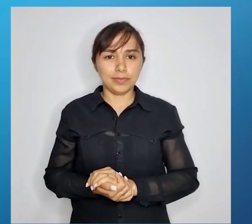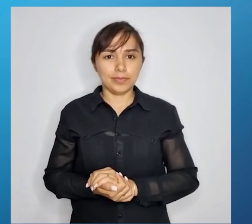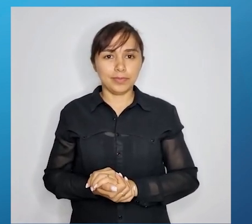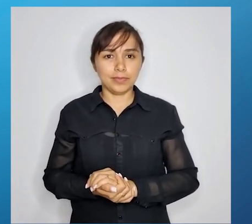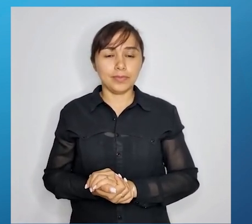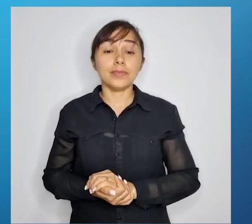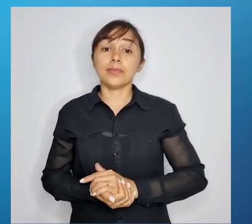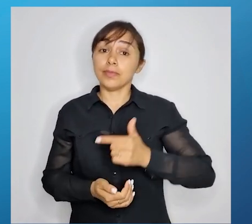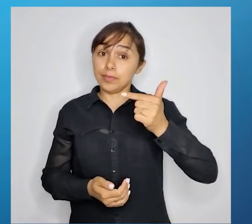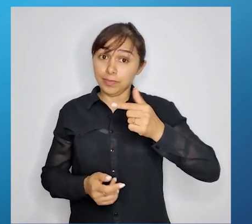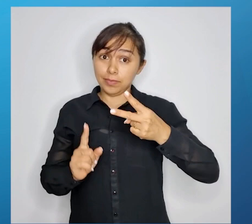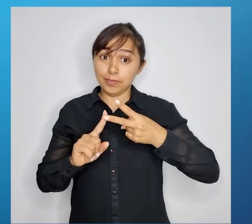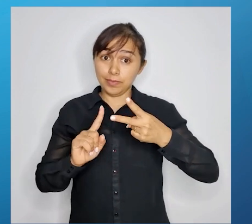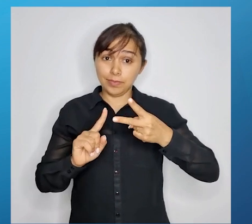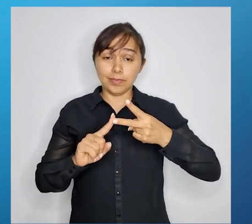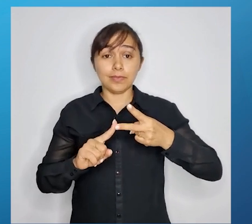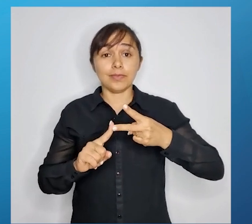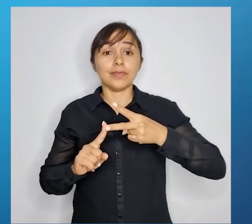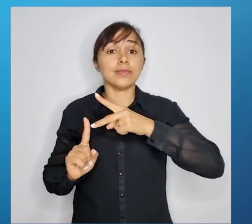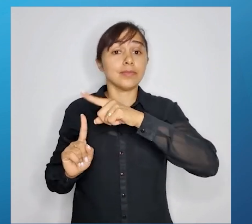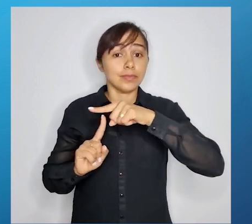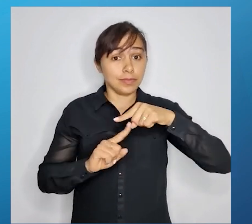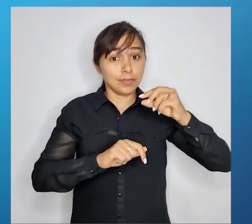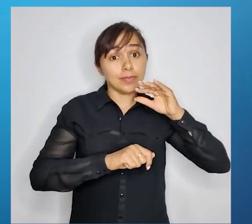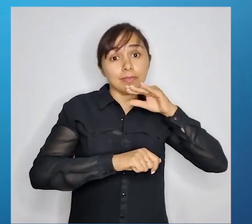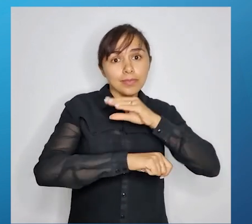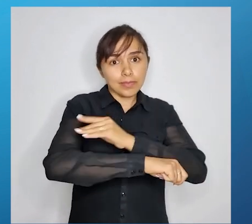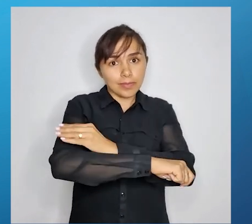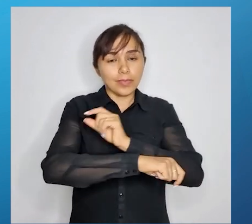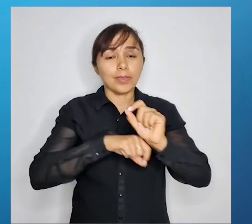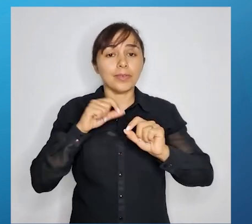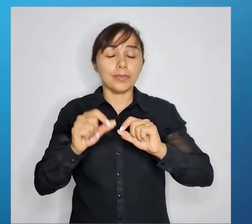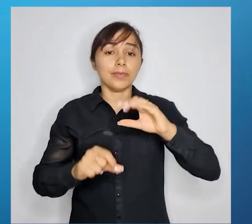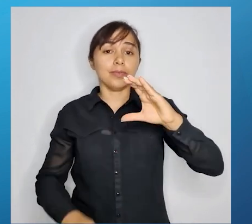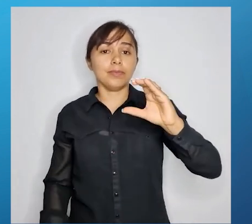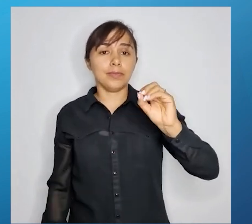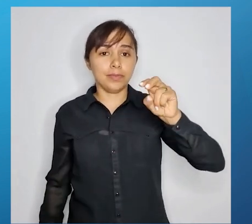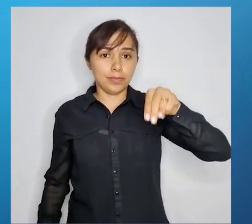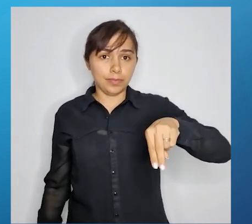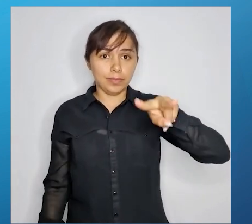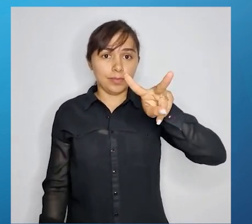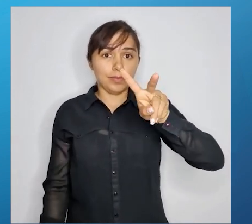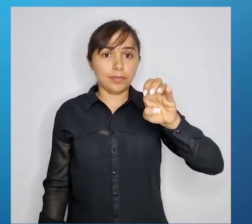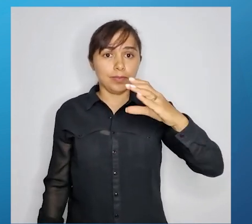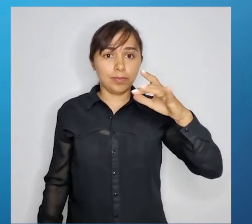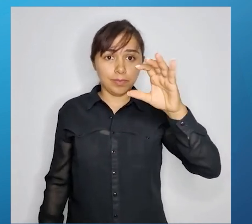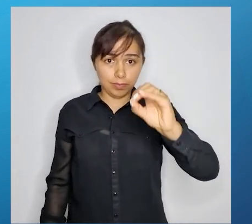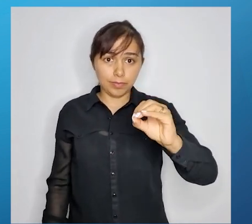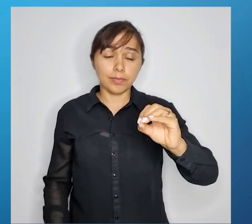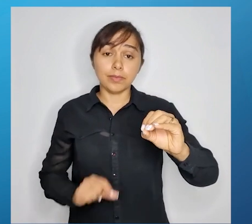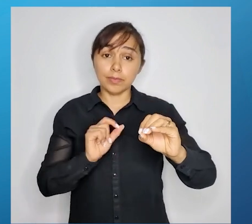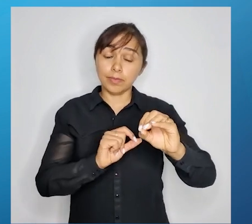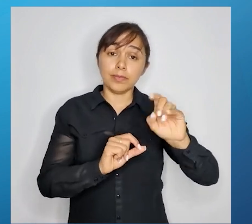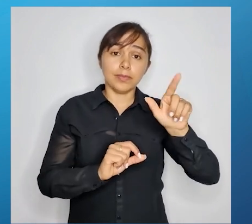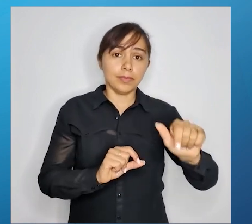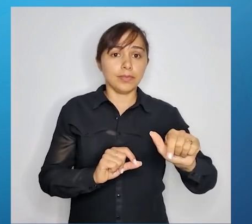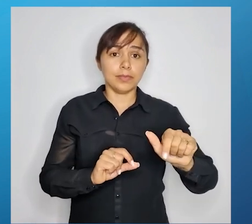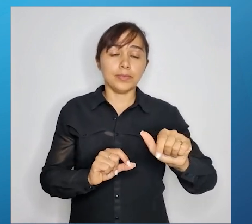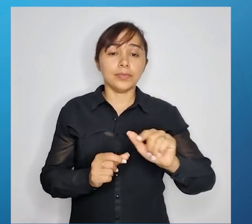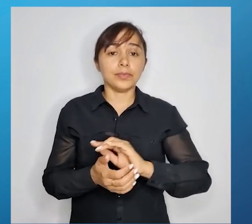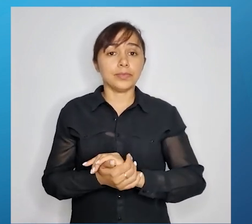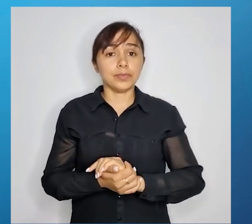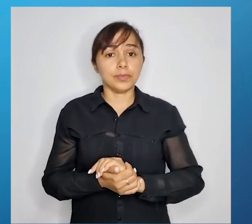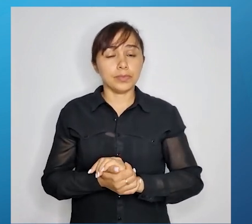O segundo tipo de transmissão de calor é a convecção. Na convecção, ocorre meios de correntes convectivas